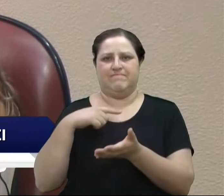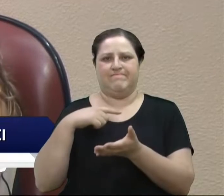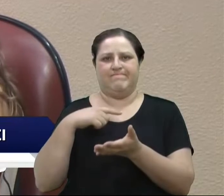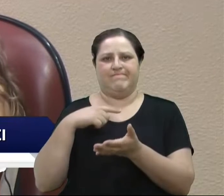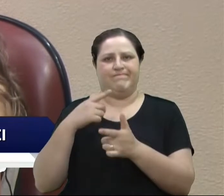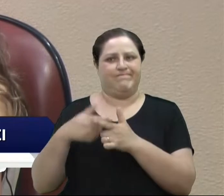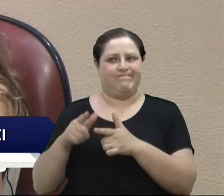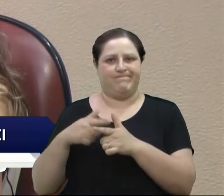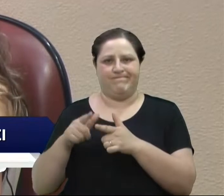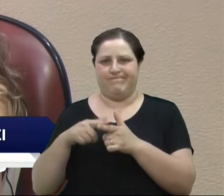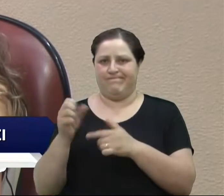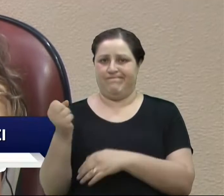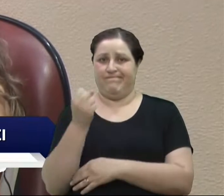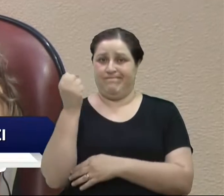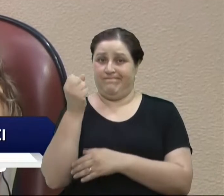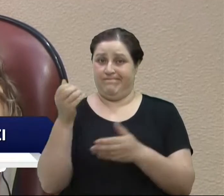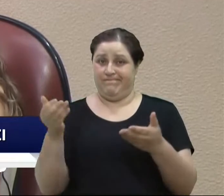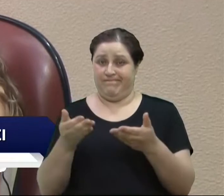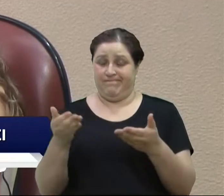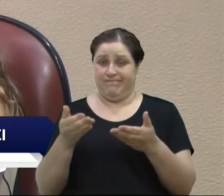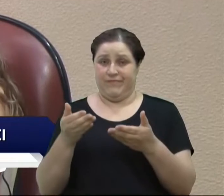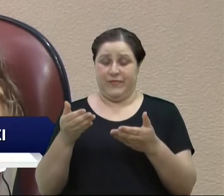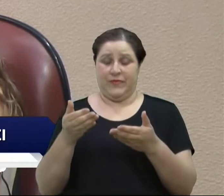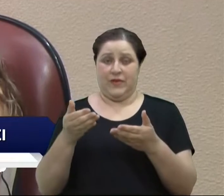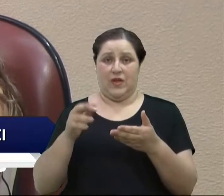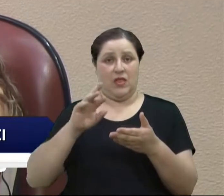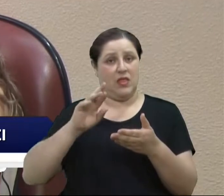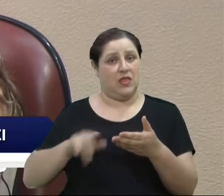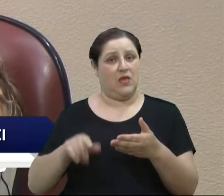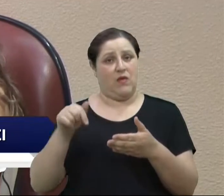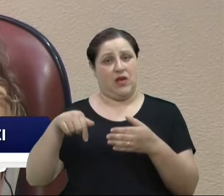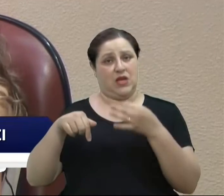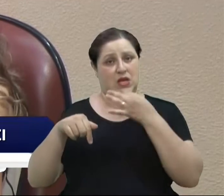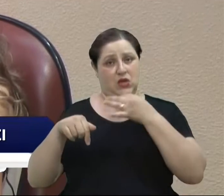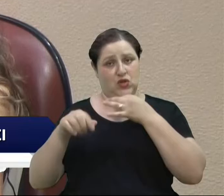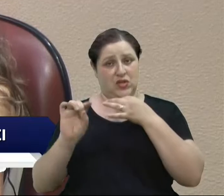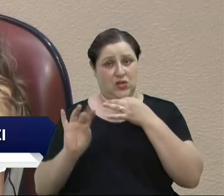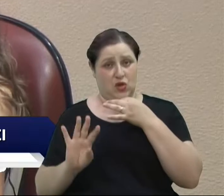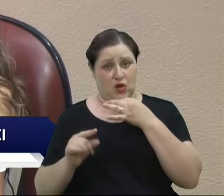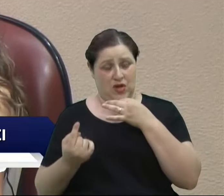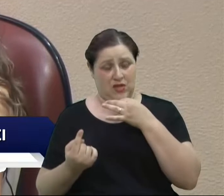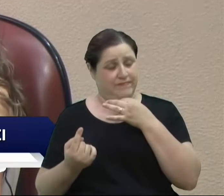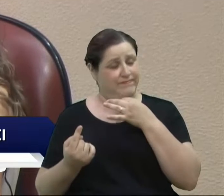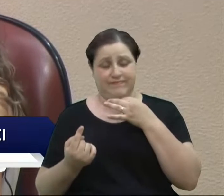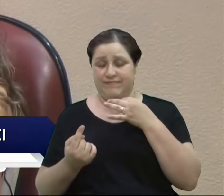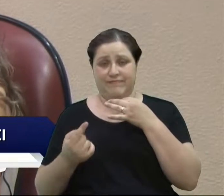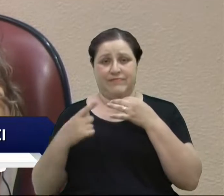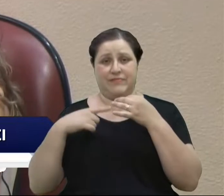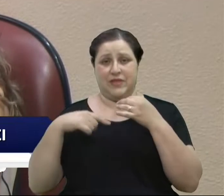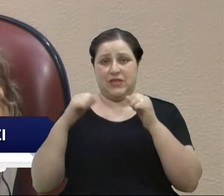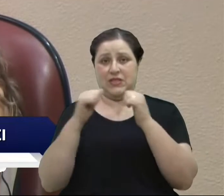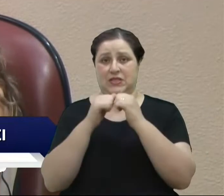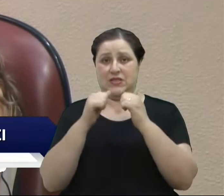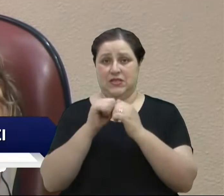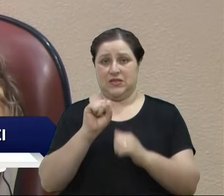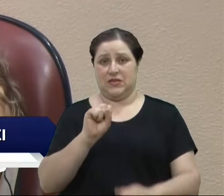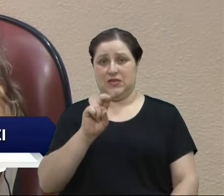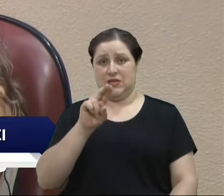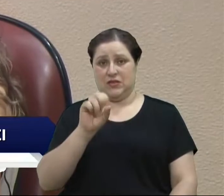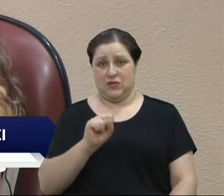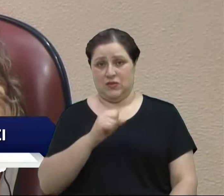está, até porque não é só Caxias do Sul que vive essa realidade. O sistema público de saúde como um